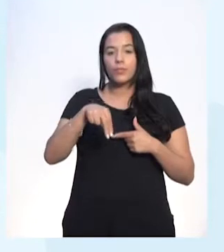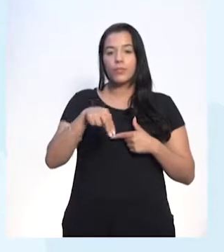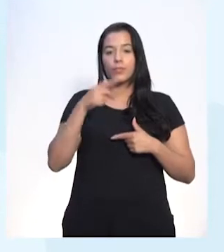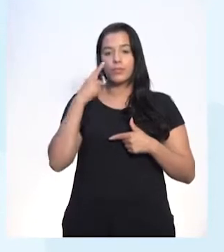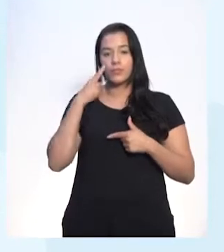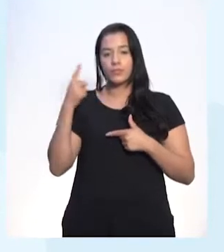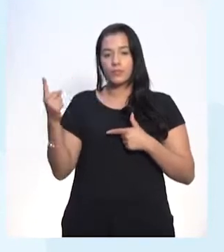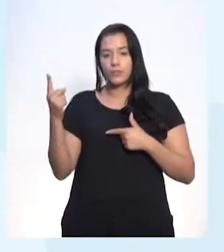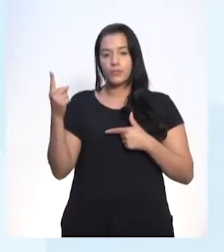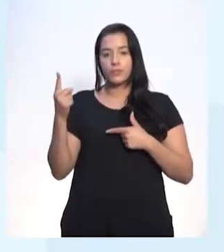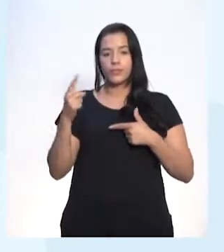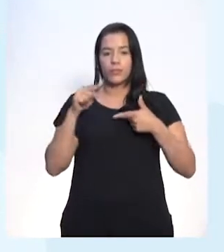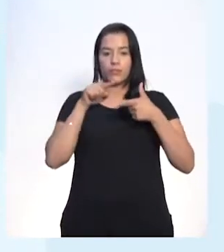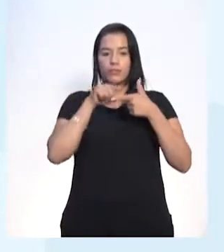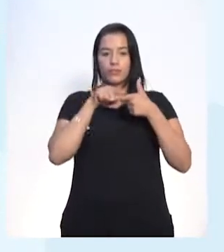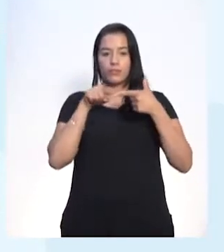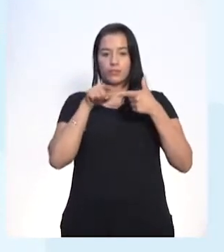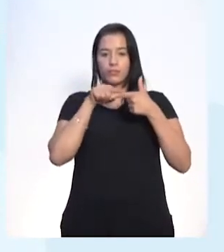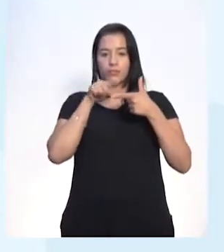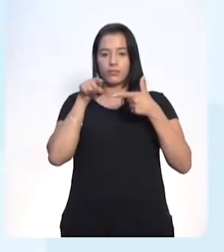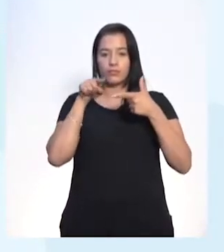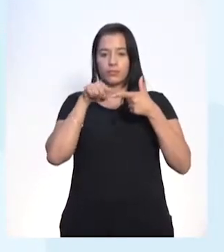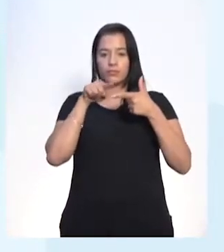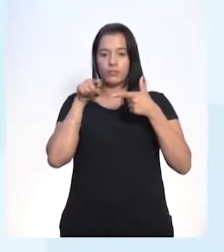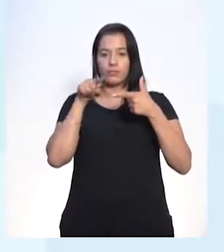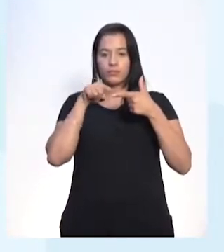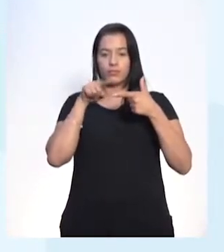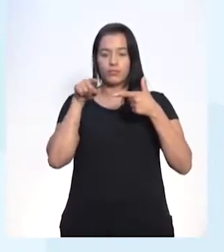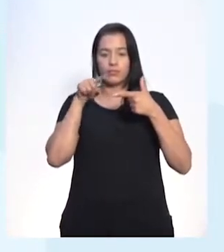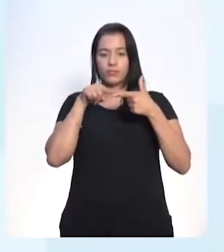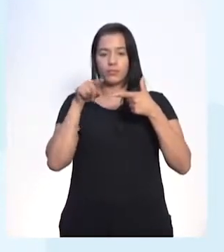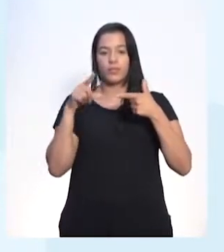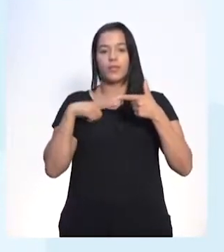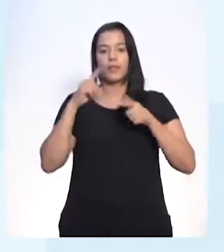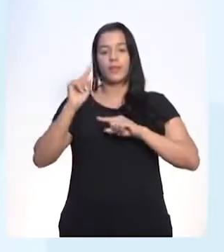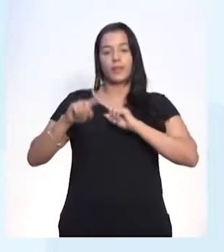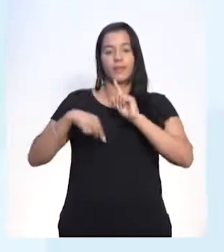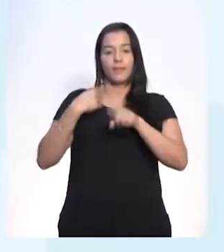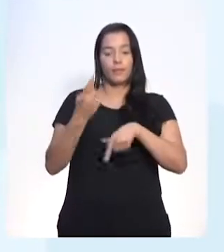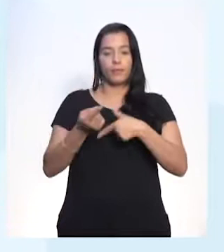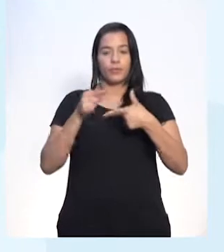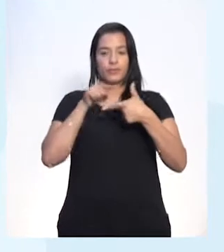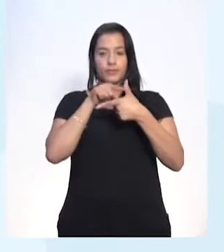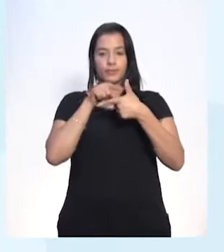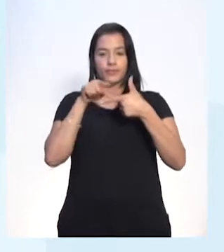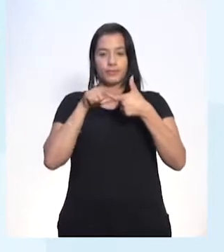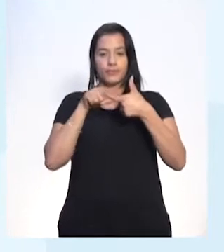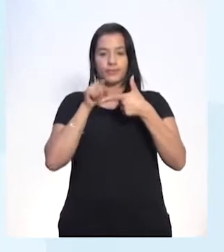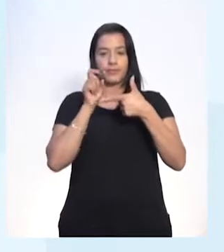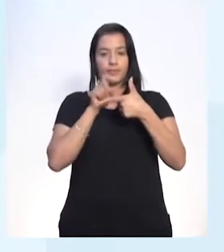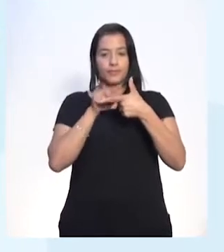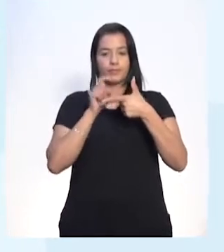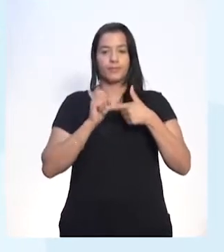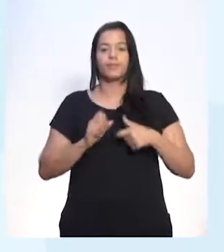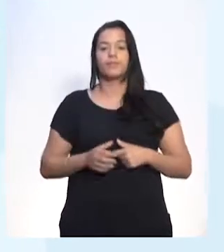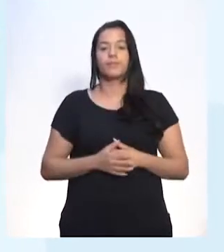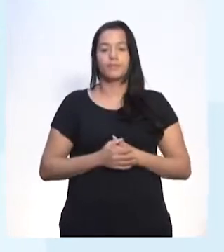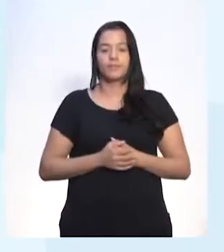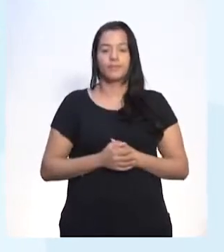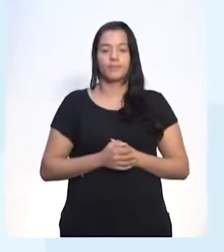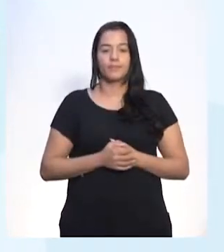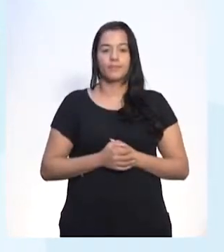este pedacinho que foi obtido depois que foi feito esse segmento